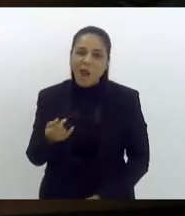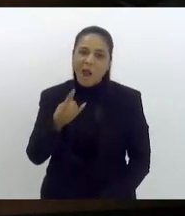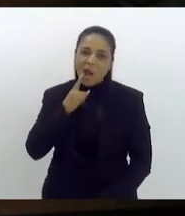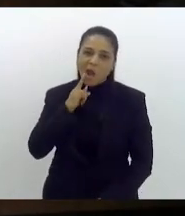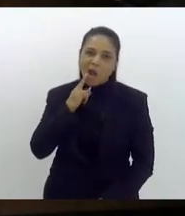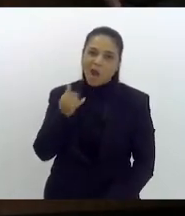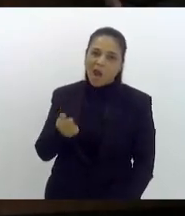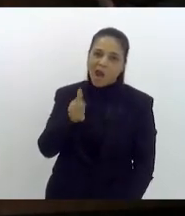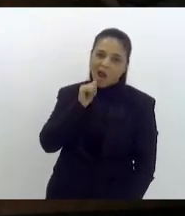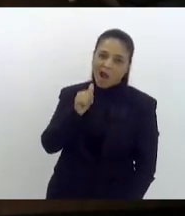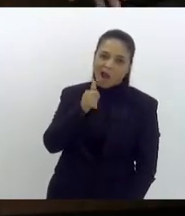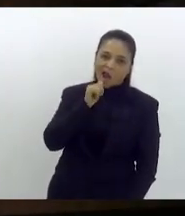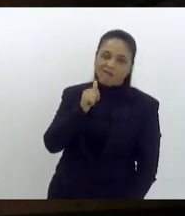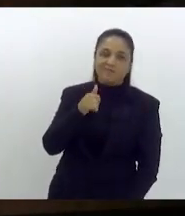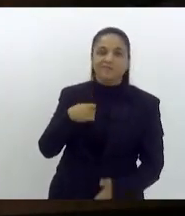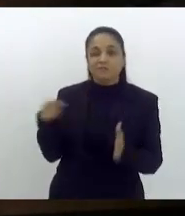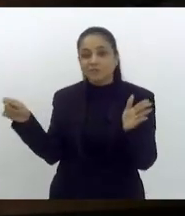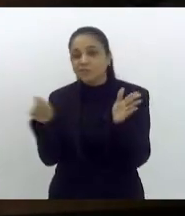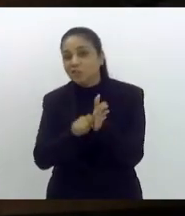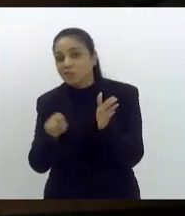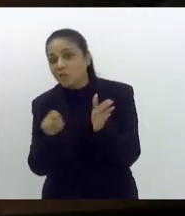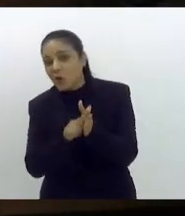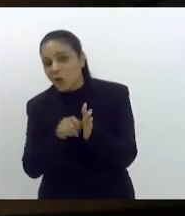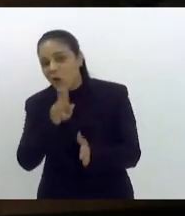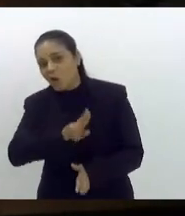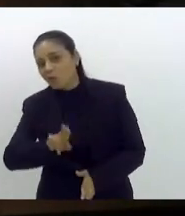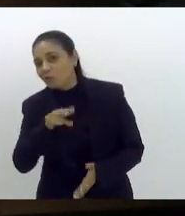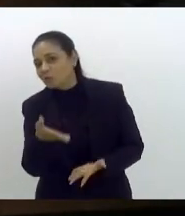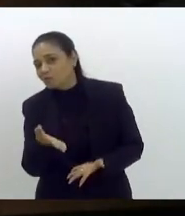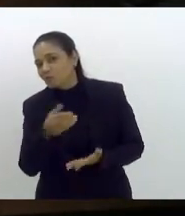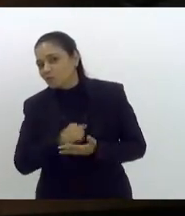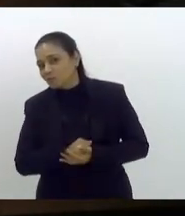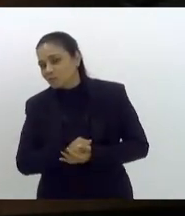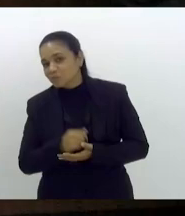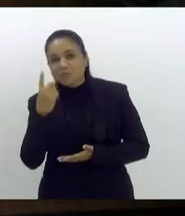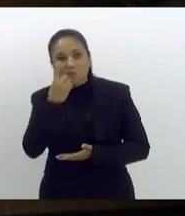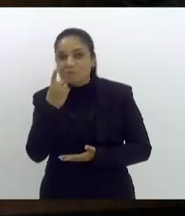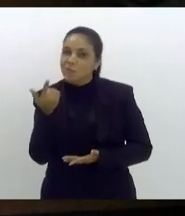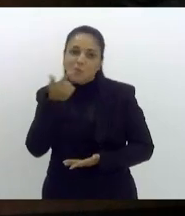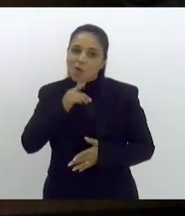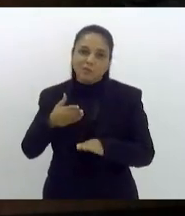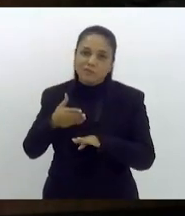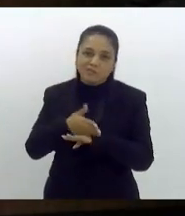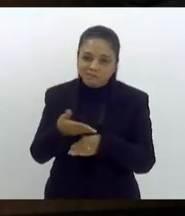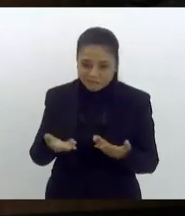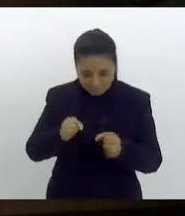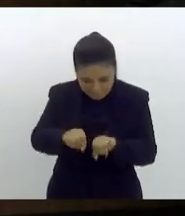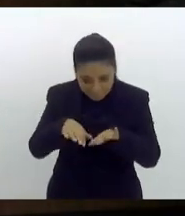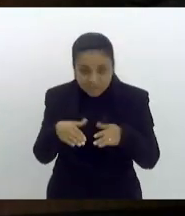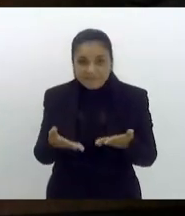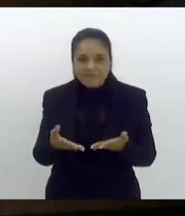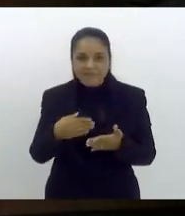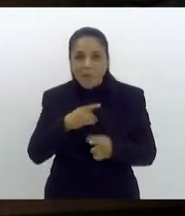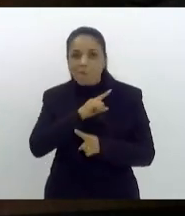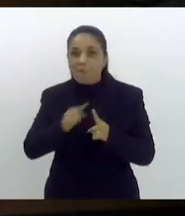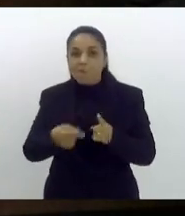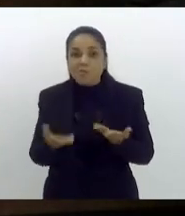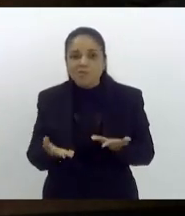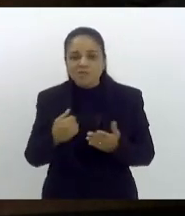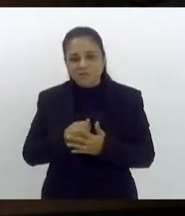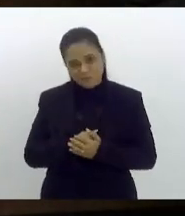seja pela pelo consumo de droga Então a gente não pode definitivamente afetar a